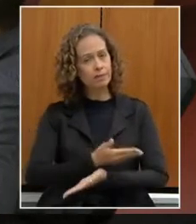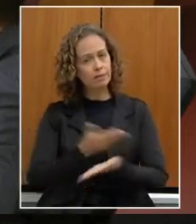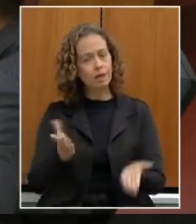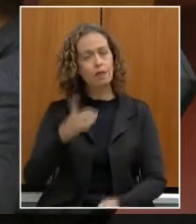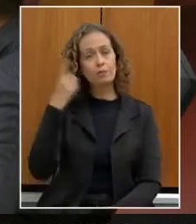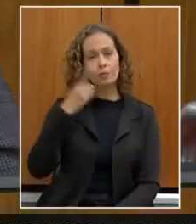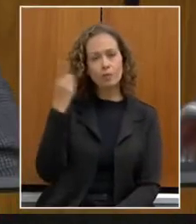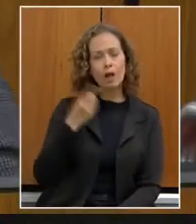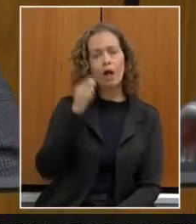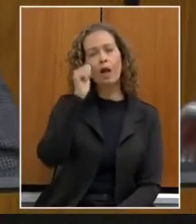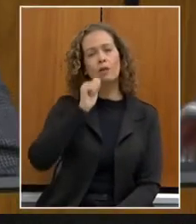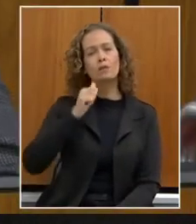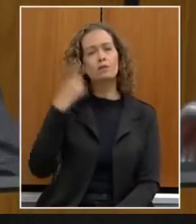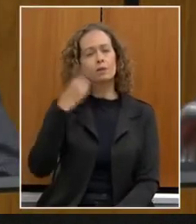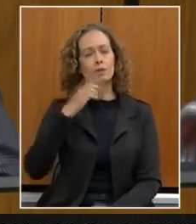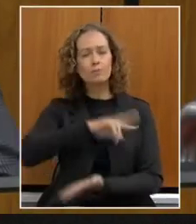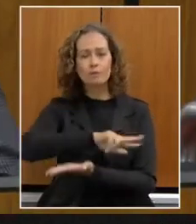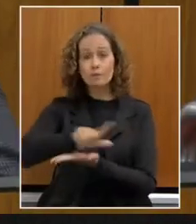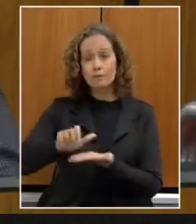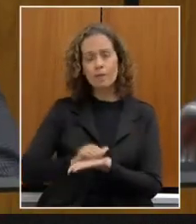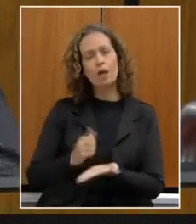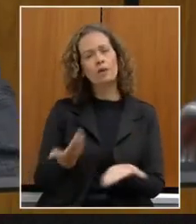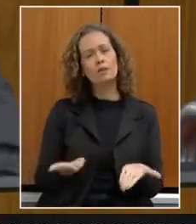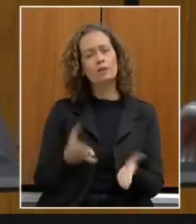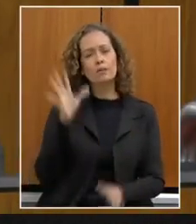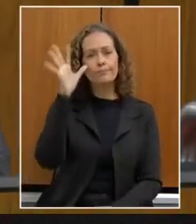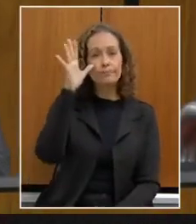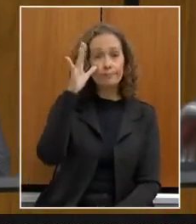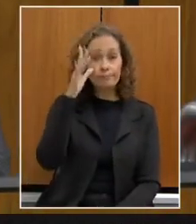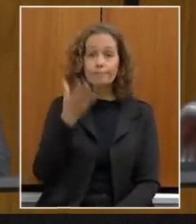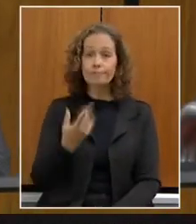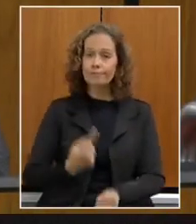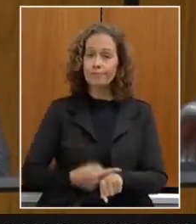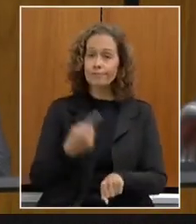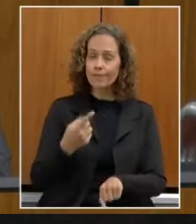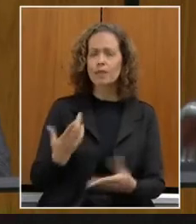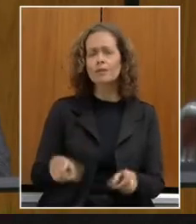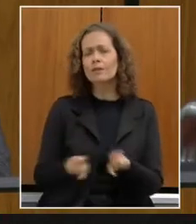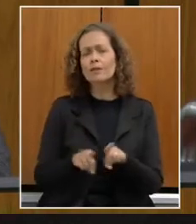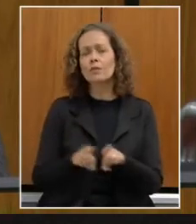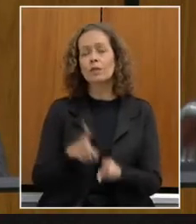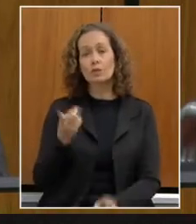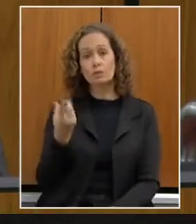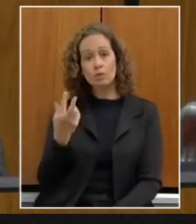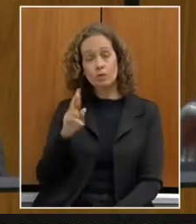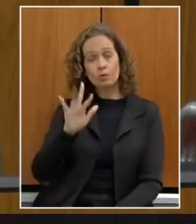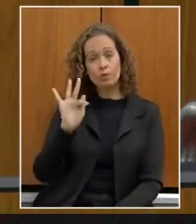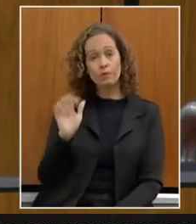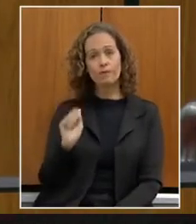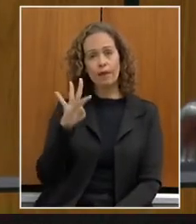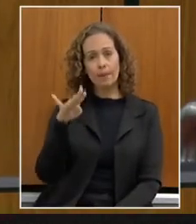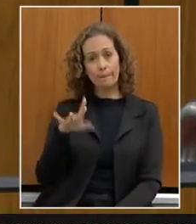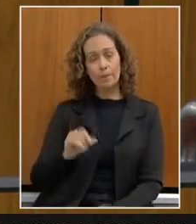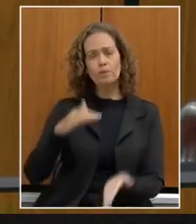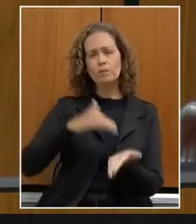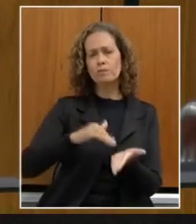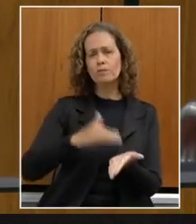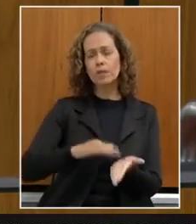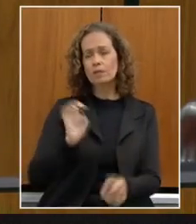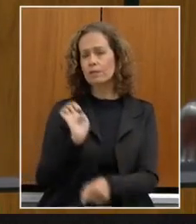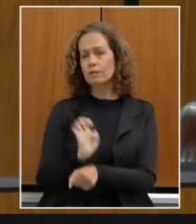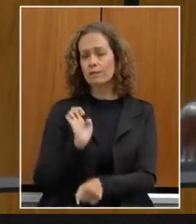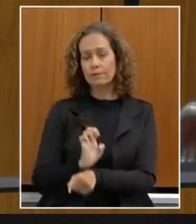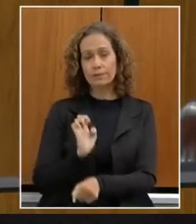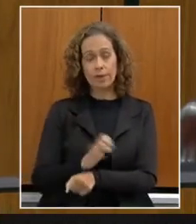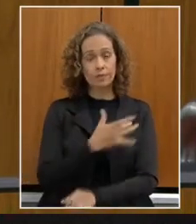deputados que nos acompanham neste momento faço um cumprimento também especial aqui ao doutor Fábio secretário estadual de saúde